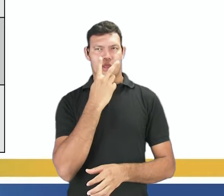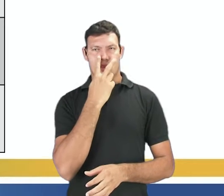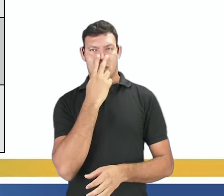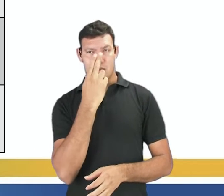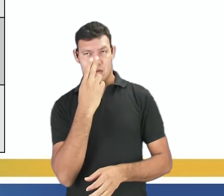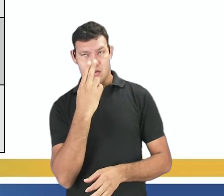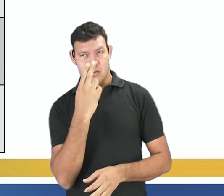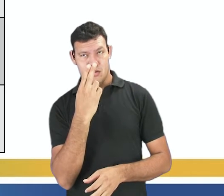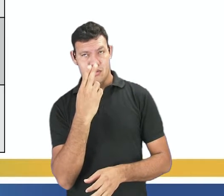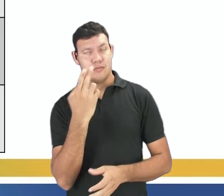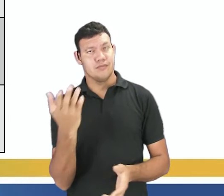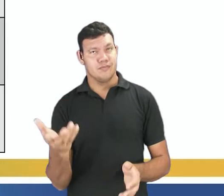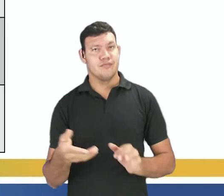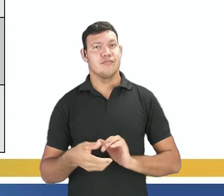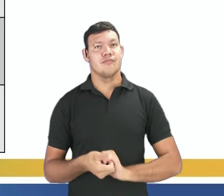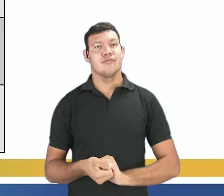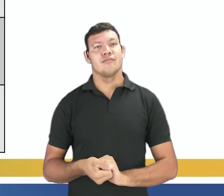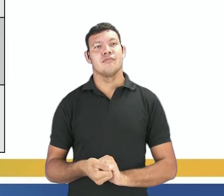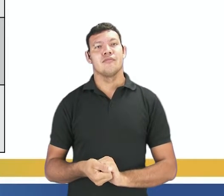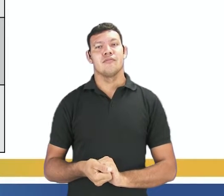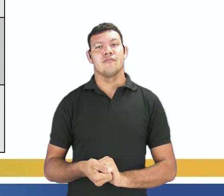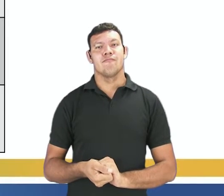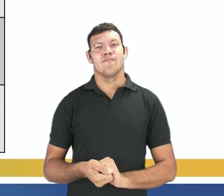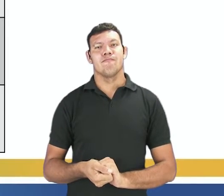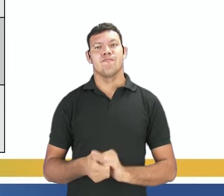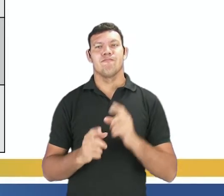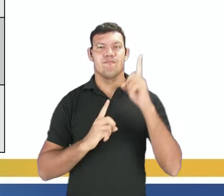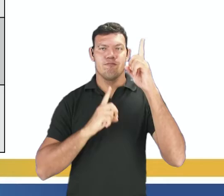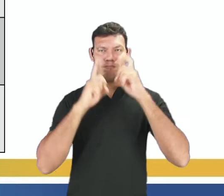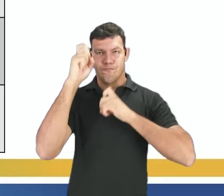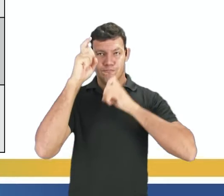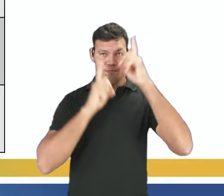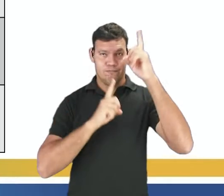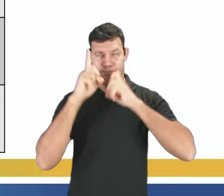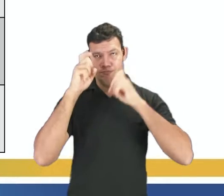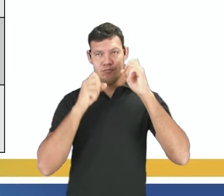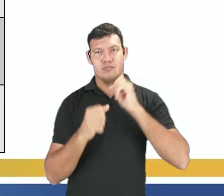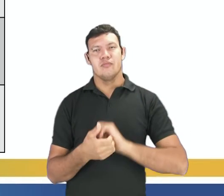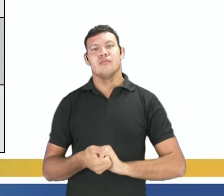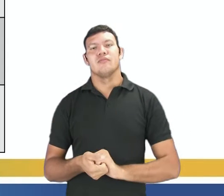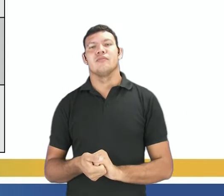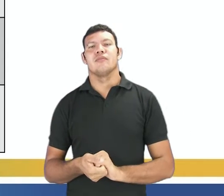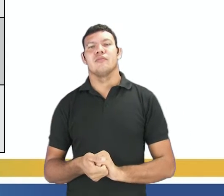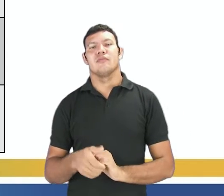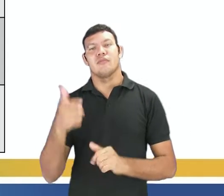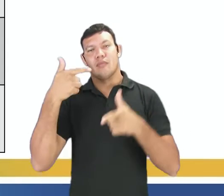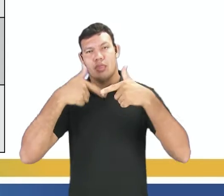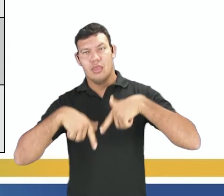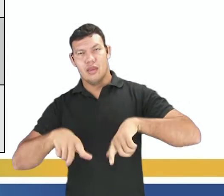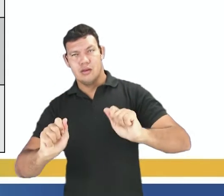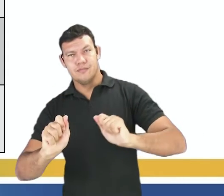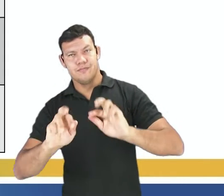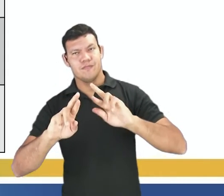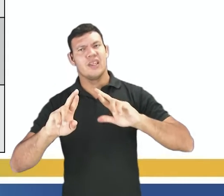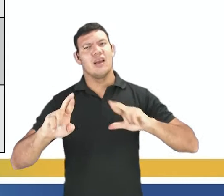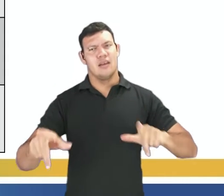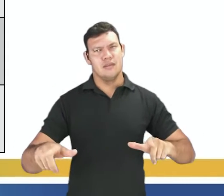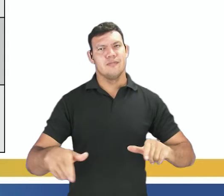caso, idiom vai significar, são expressões idiomáticas, porém, diferente da